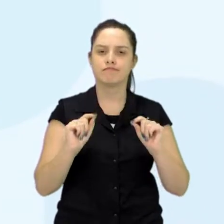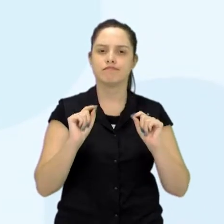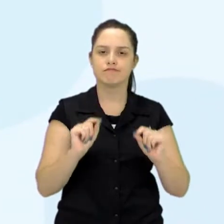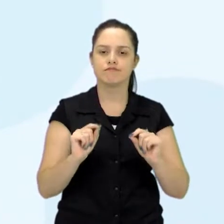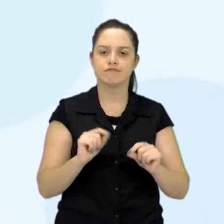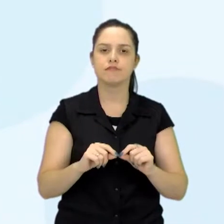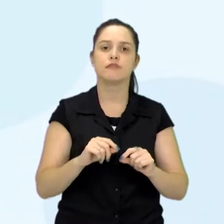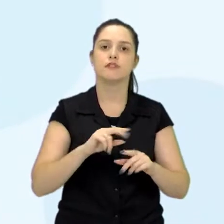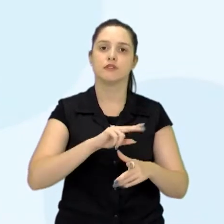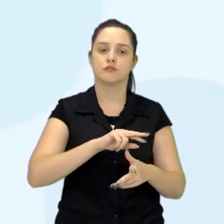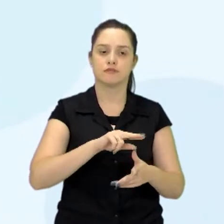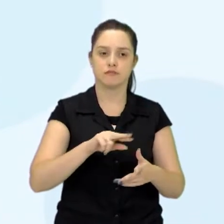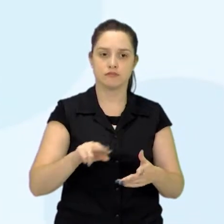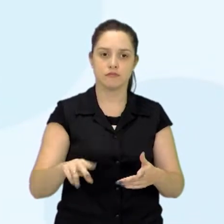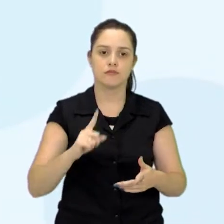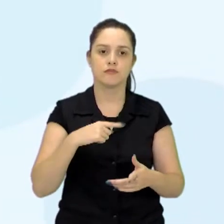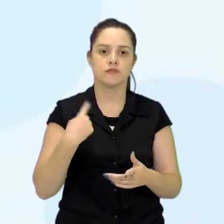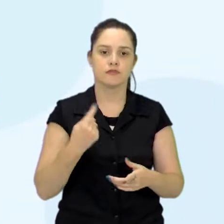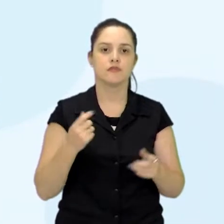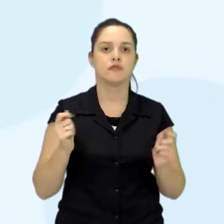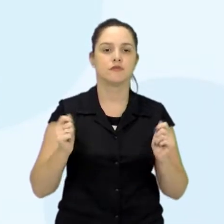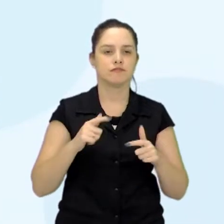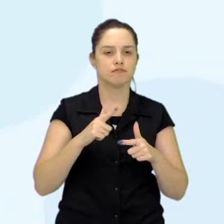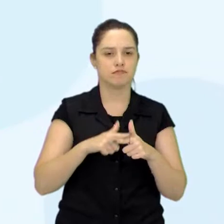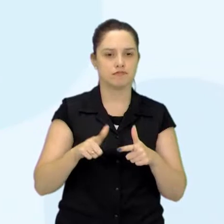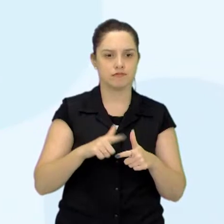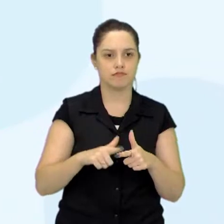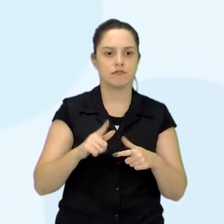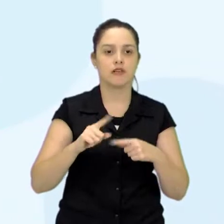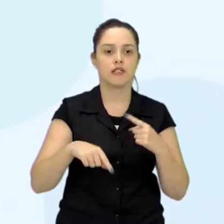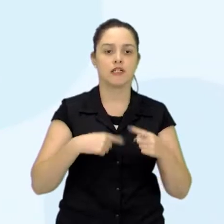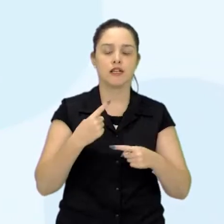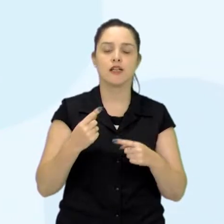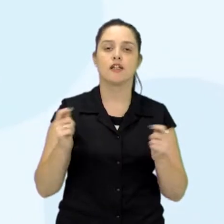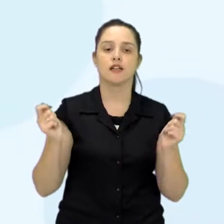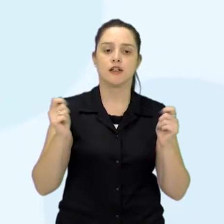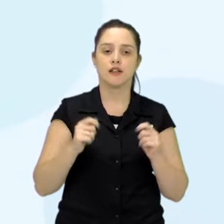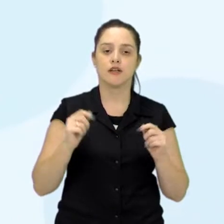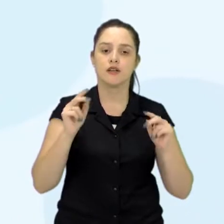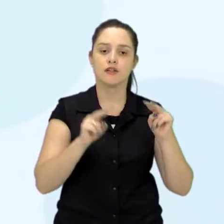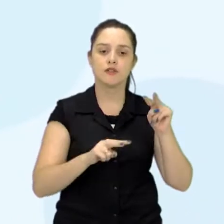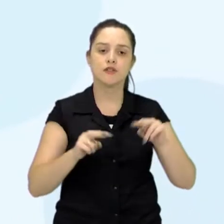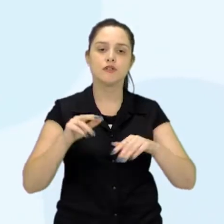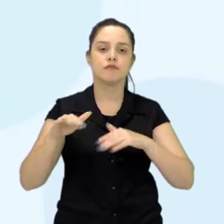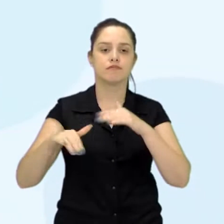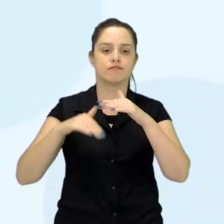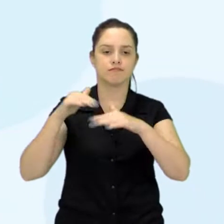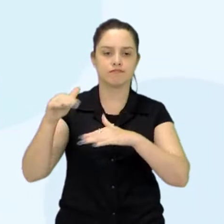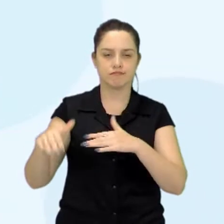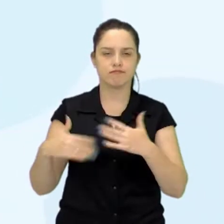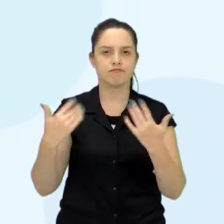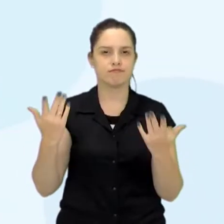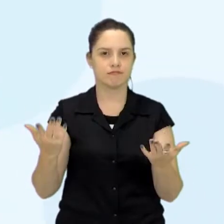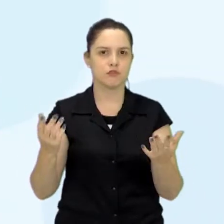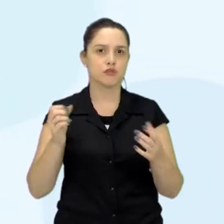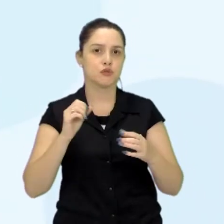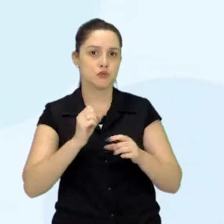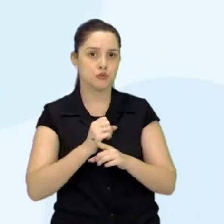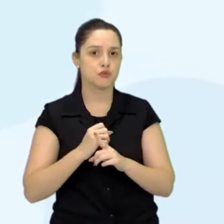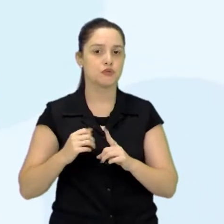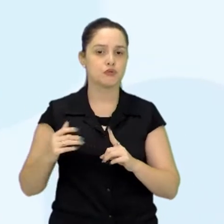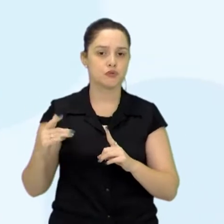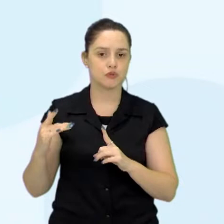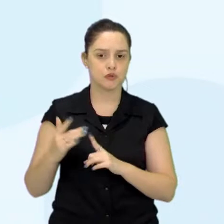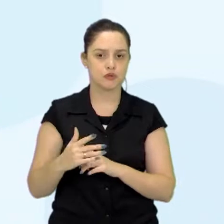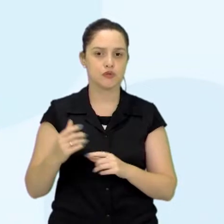já identificamos aqui uma situação problema, envolvendo temas e processos de natureza histórica, social,